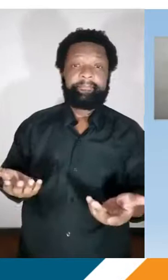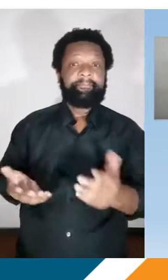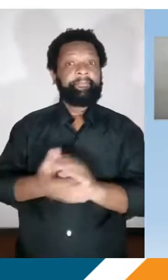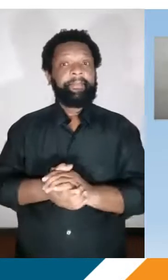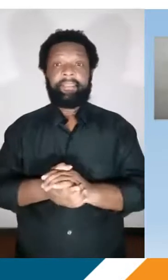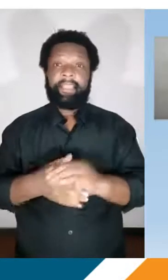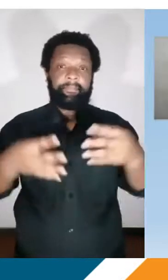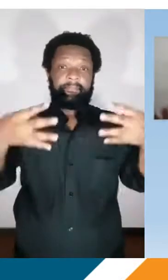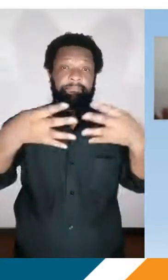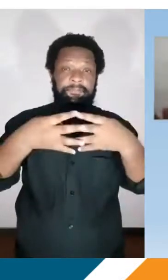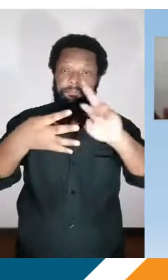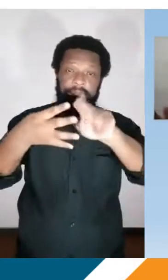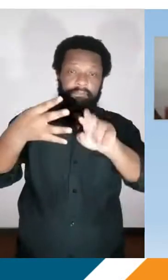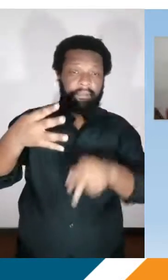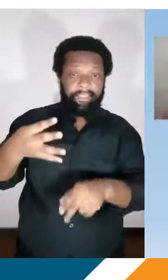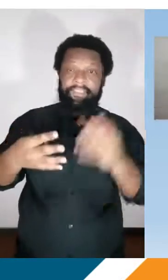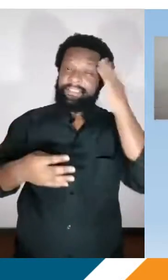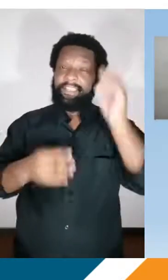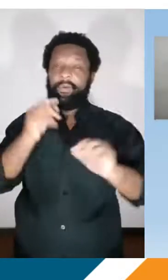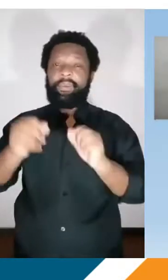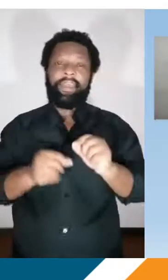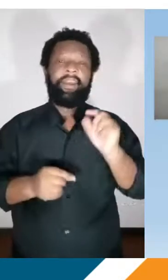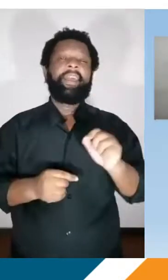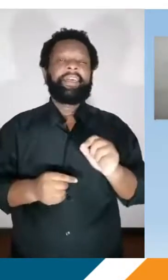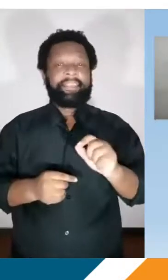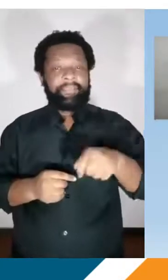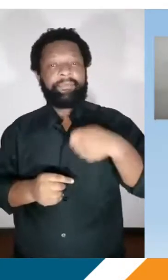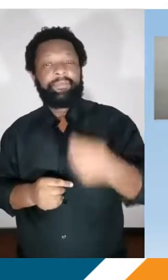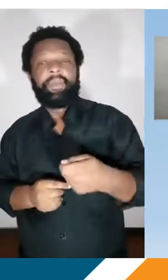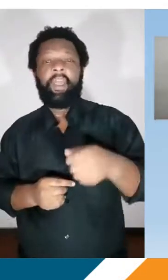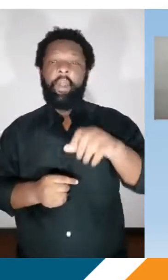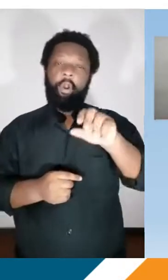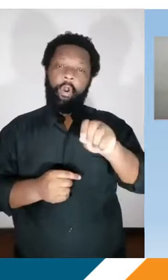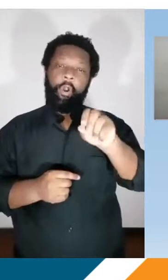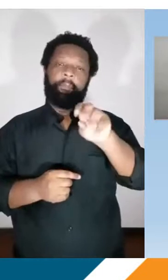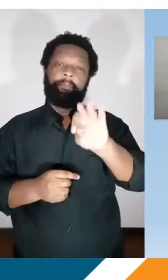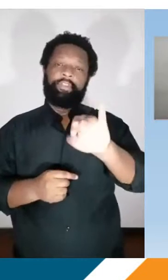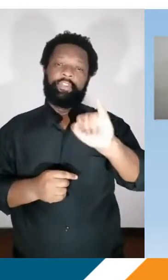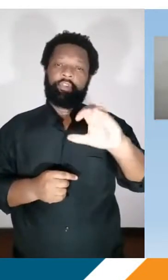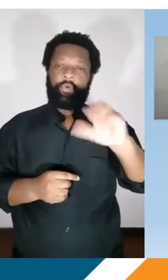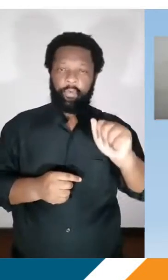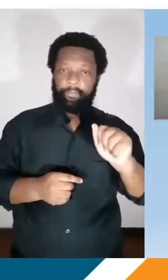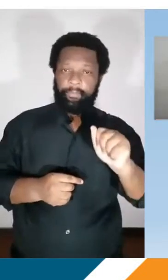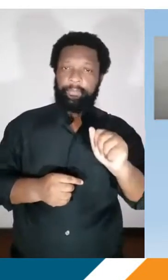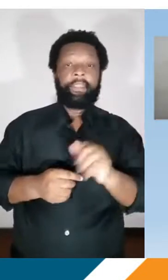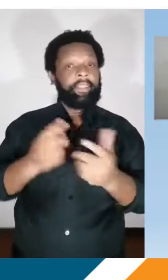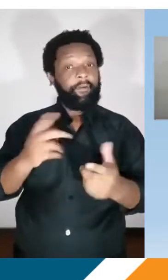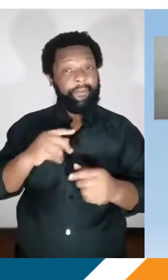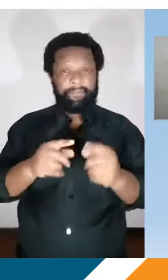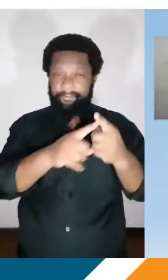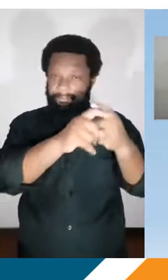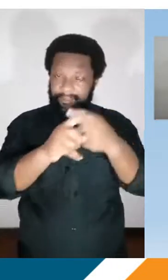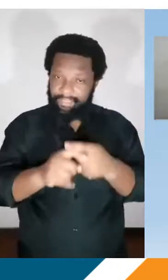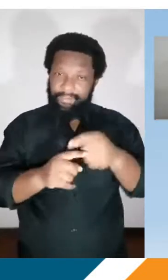grupo benzeno aqui. São 4 ligantes diferentes, então eu já sei que esse isômero vai ser denominado isômero o quê? Ótico. Tá, gente? Então aqui, ó,